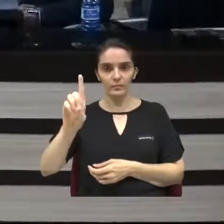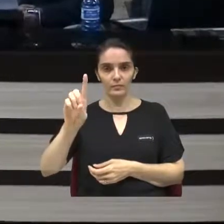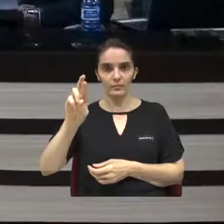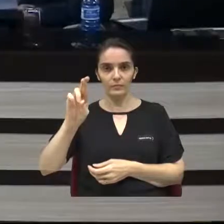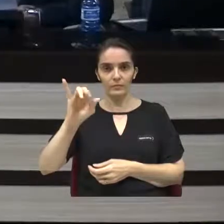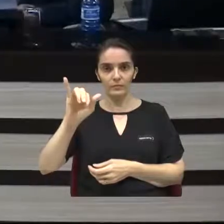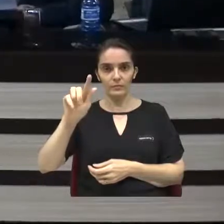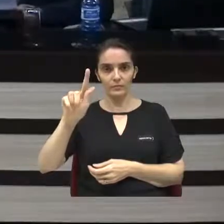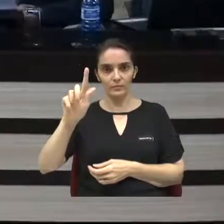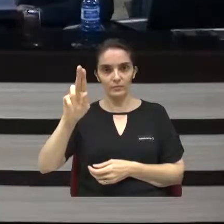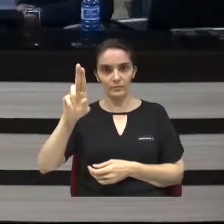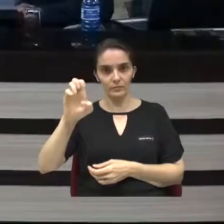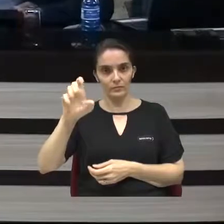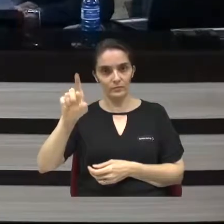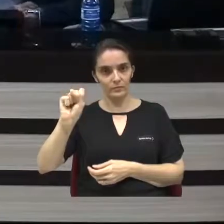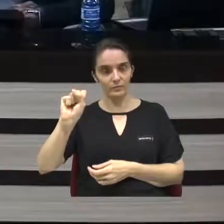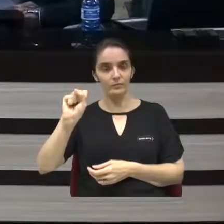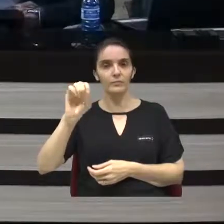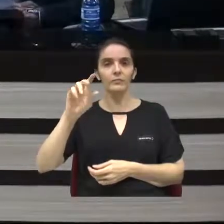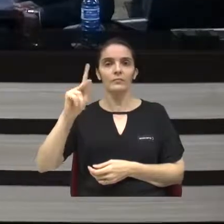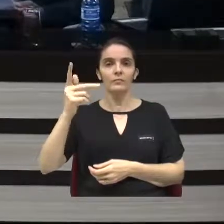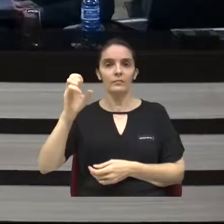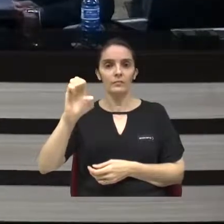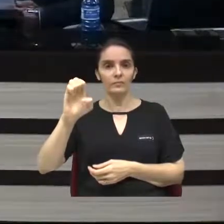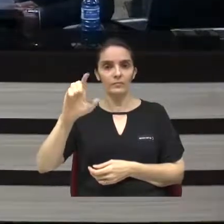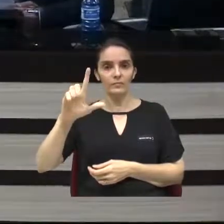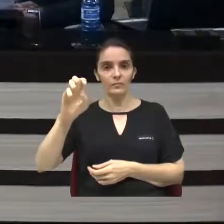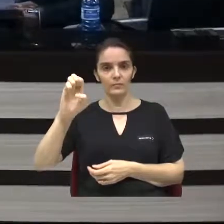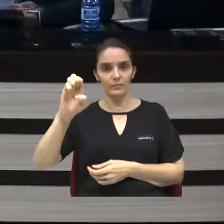Encaminha-nos o presidente da edilidade,